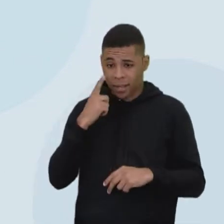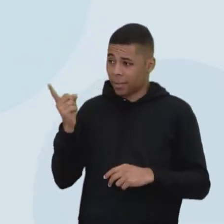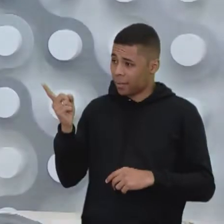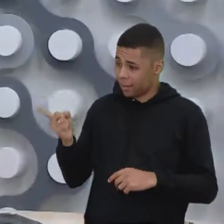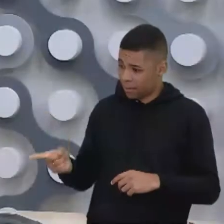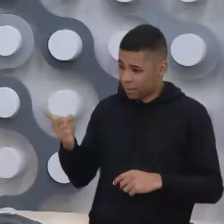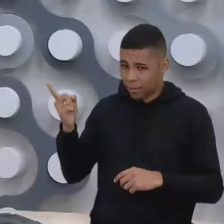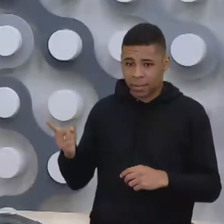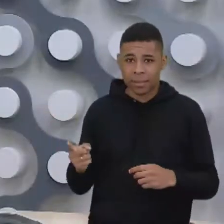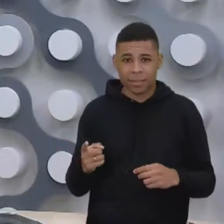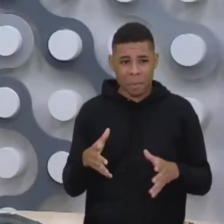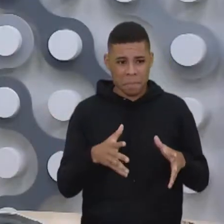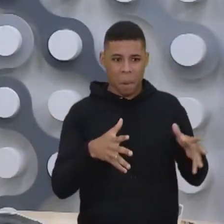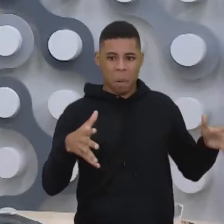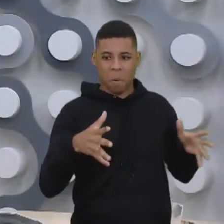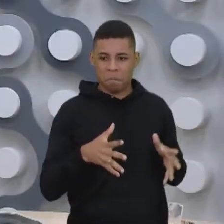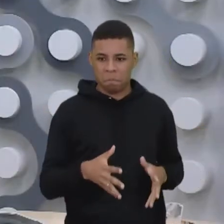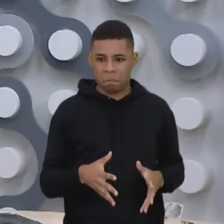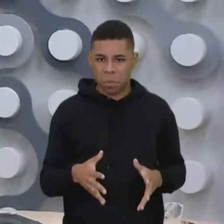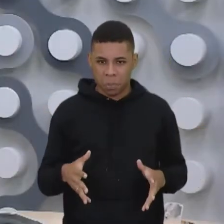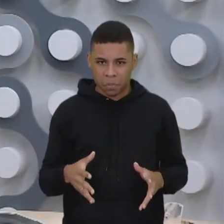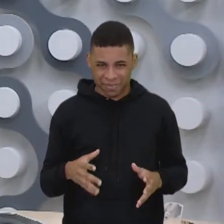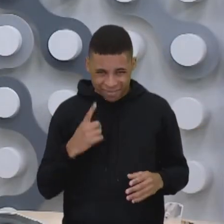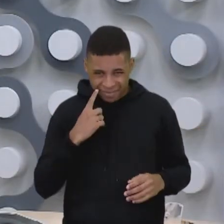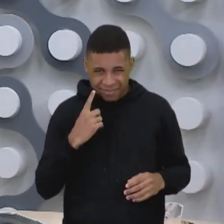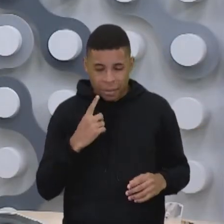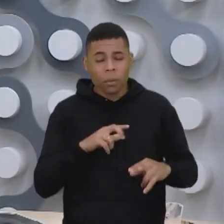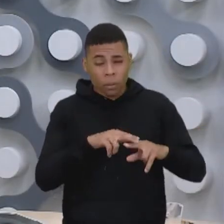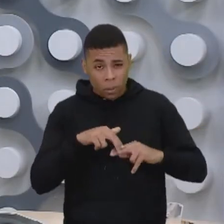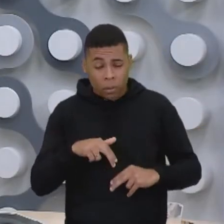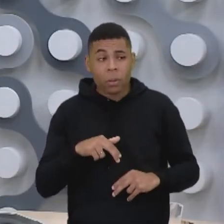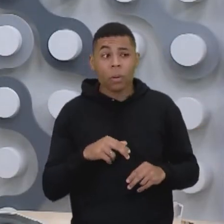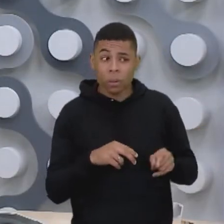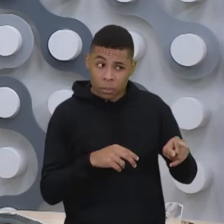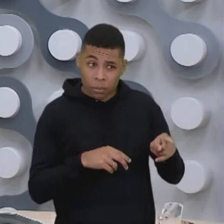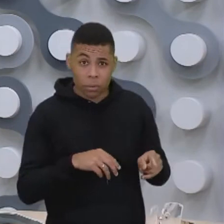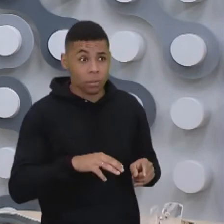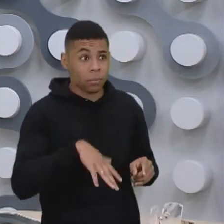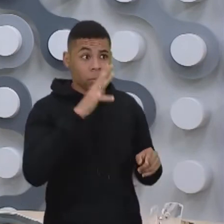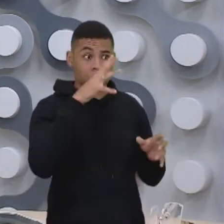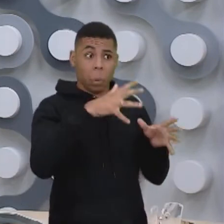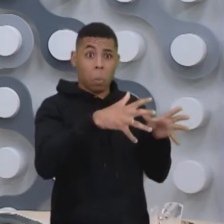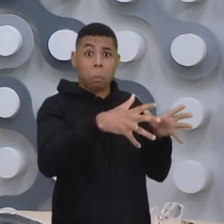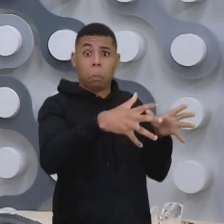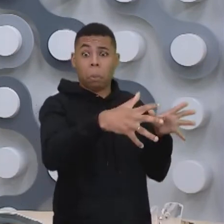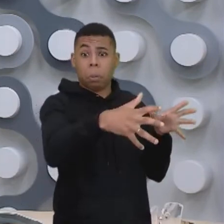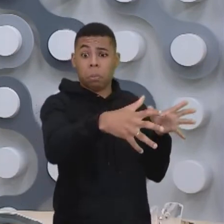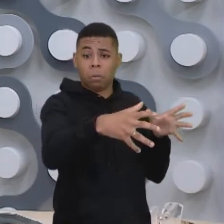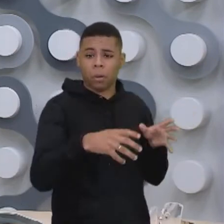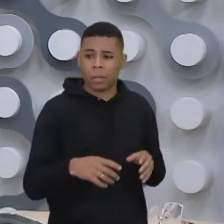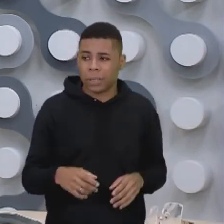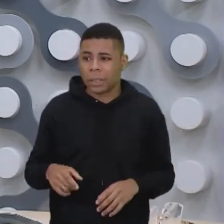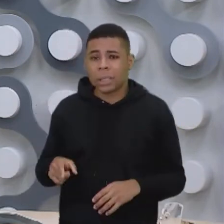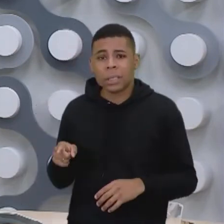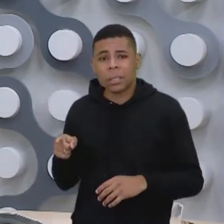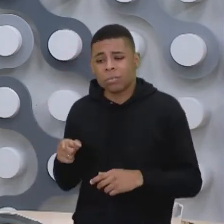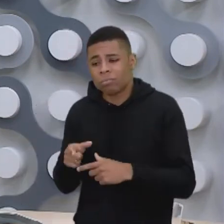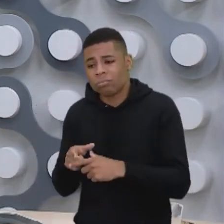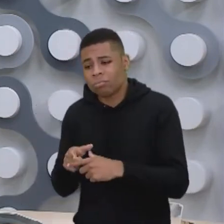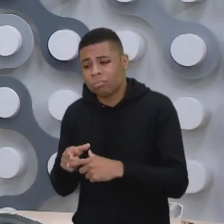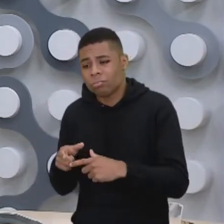Então, essa teoria ela identifica essa relação de um aumento geométrico da população com um aumento